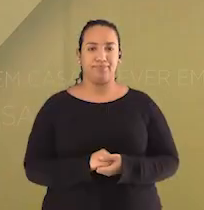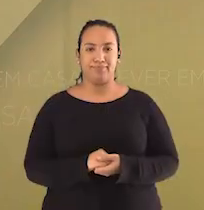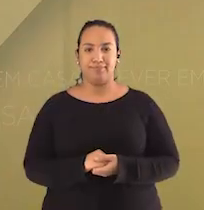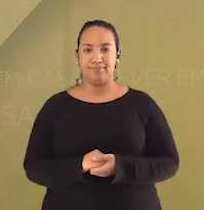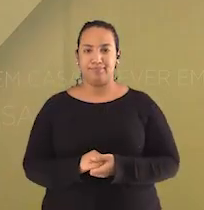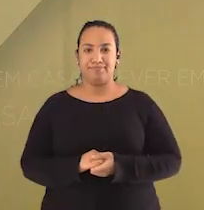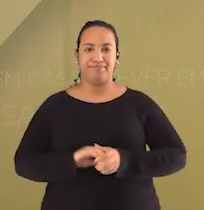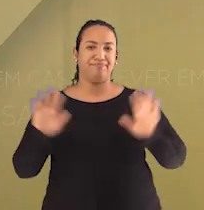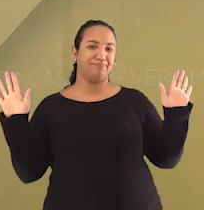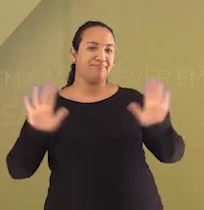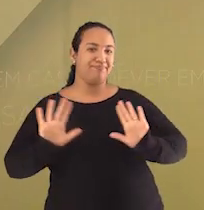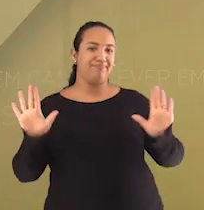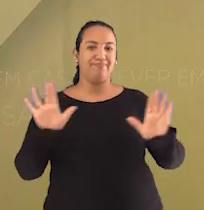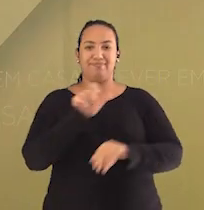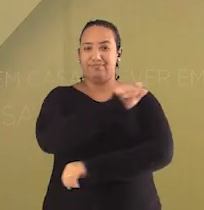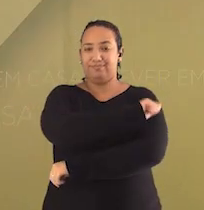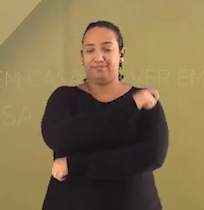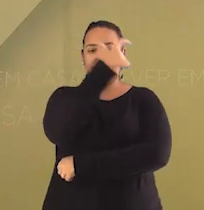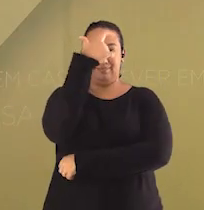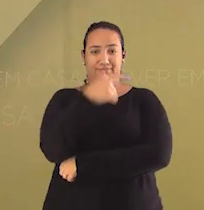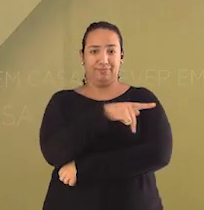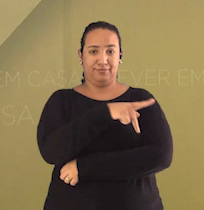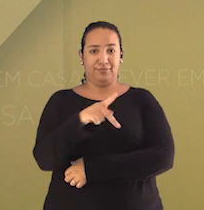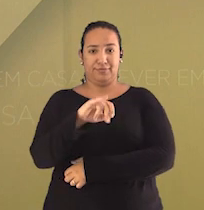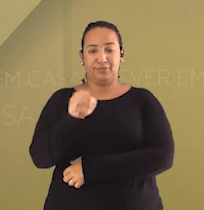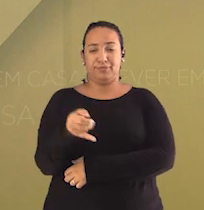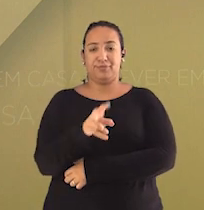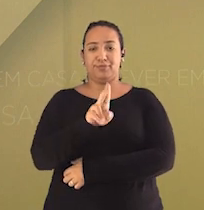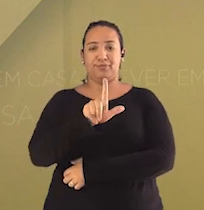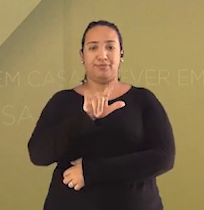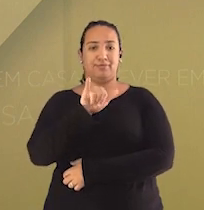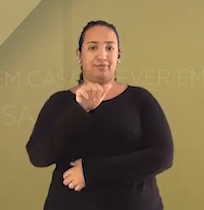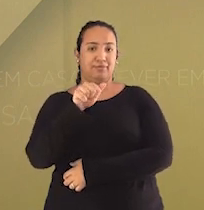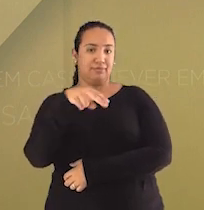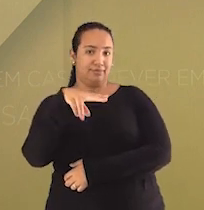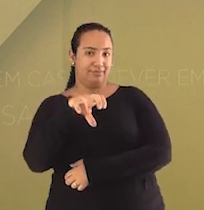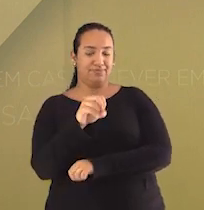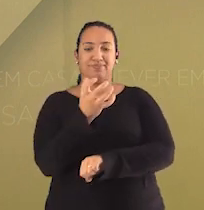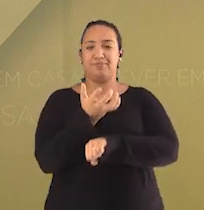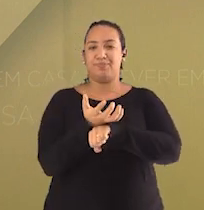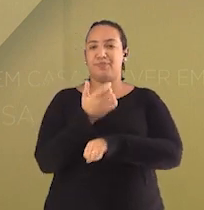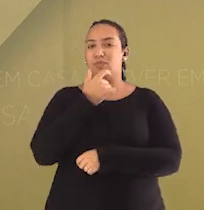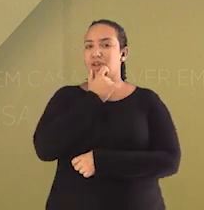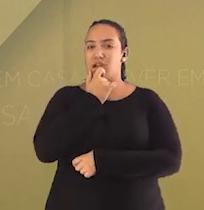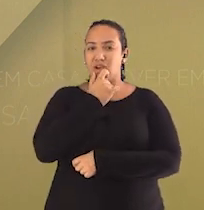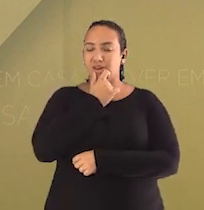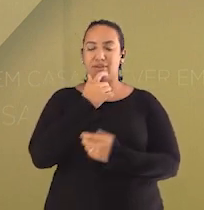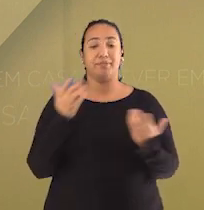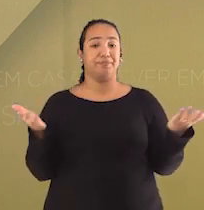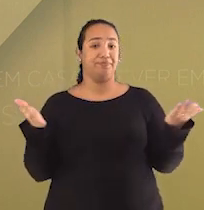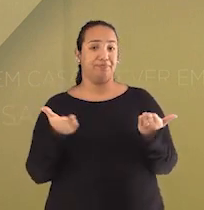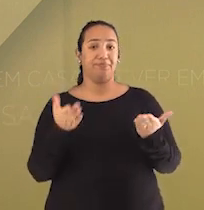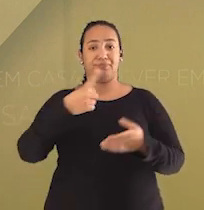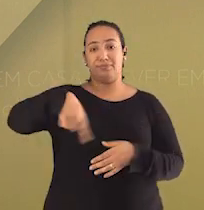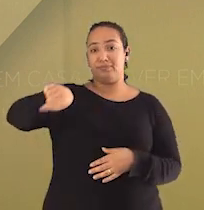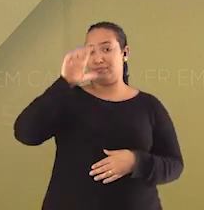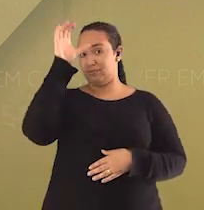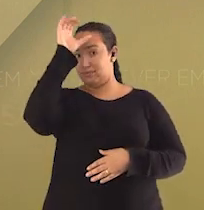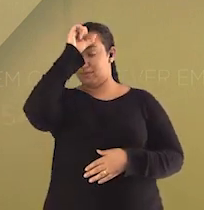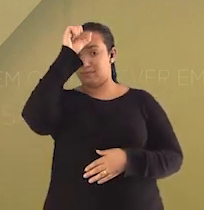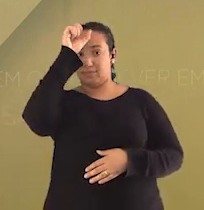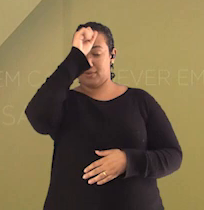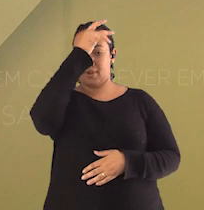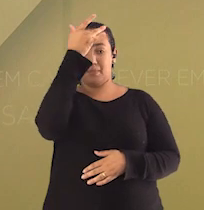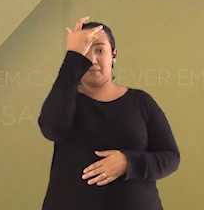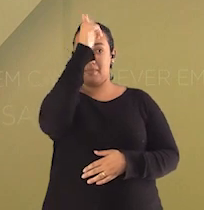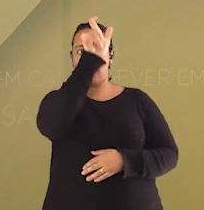Olá, estudantes! Sou Juliano, professor de língua inglesa. Hoje vamos aprender a descrever pessoas. Júlia